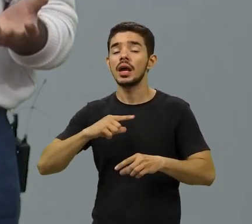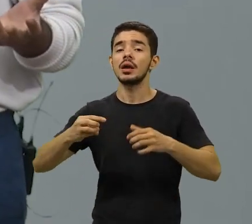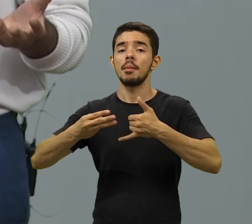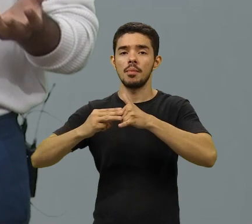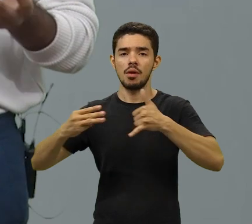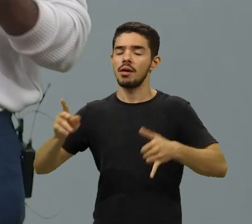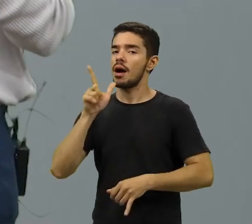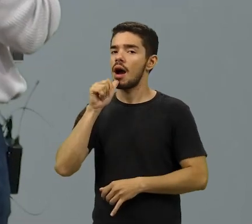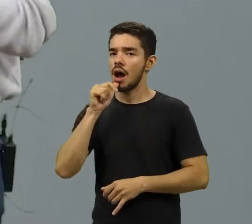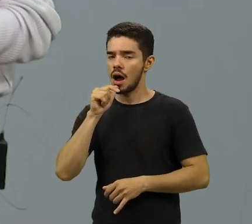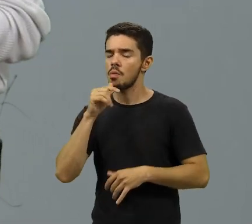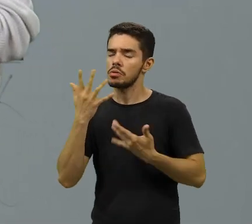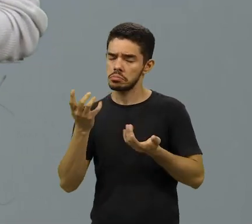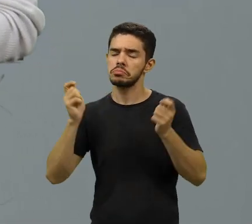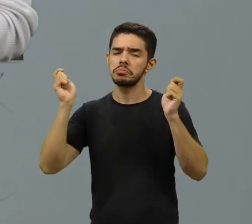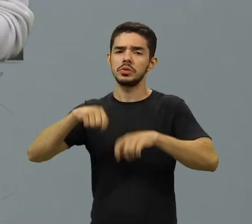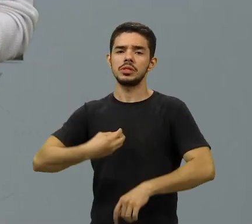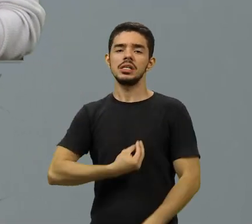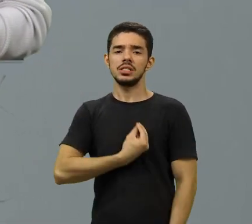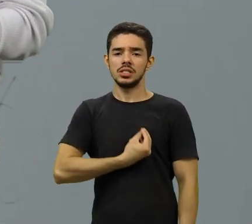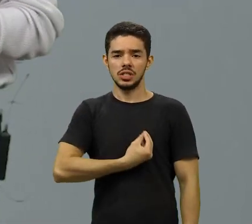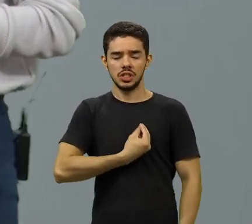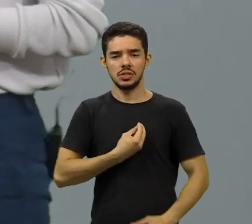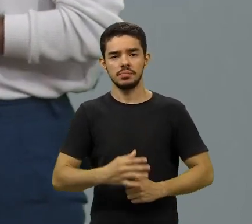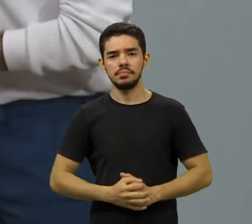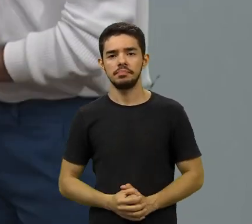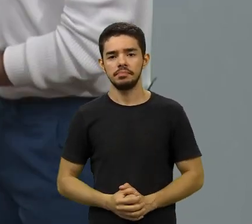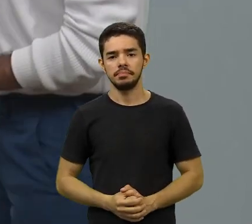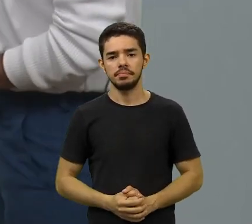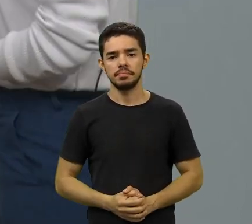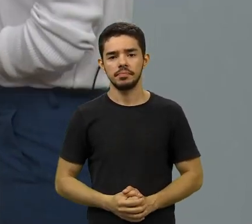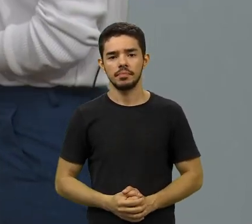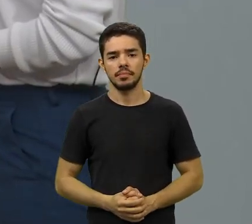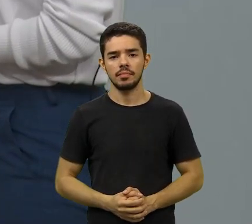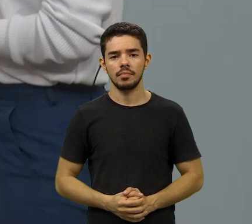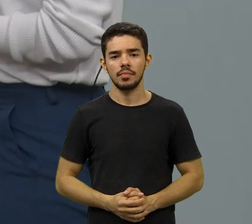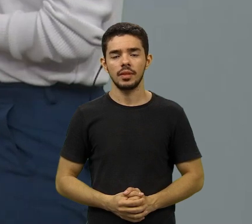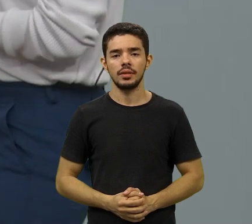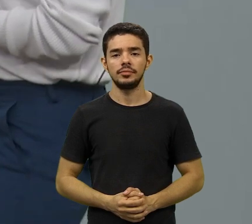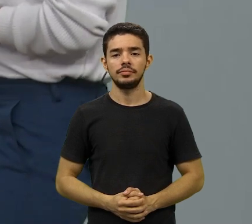demais substâncias possíveis para a existência de vida nesses locais.